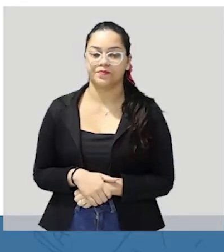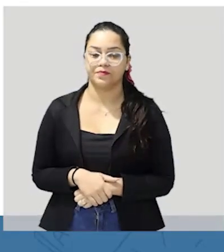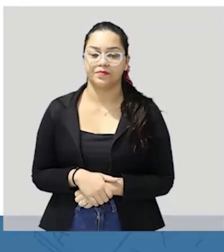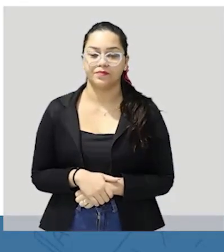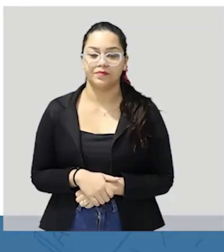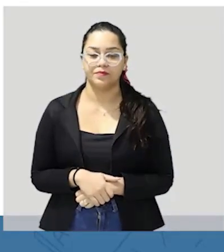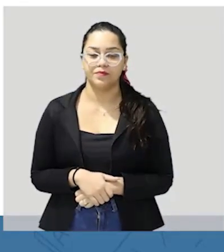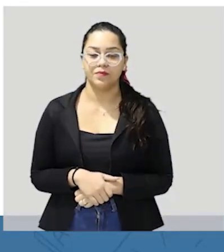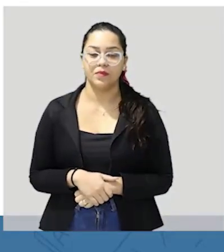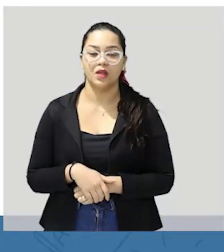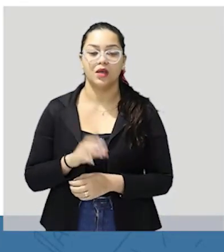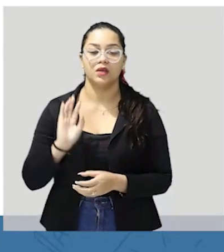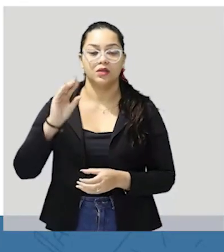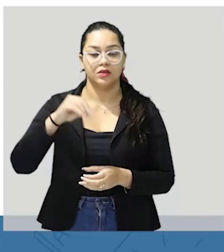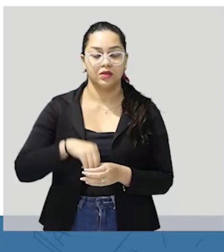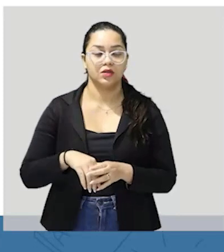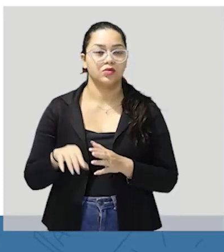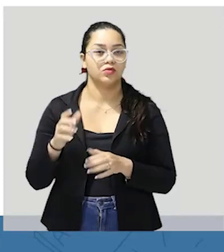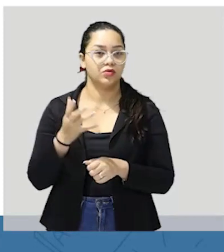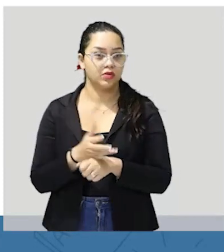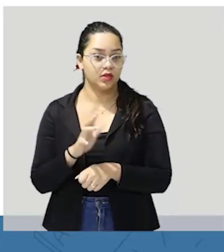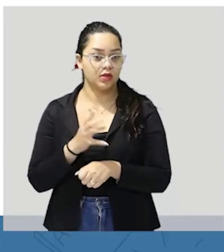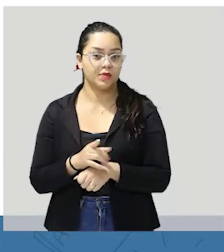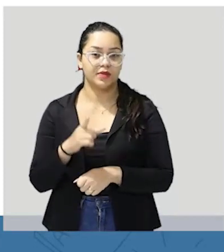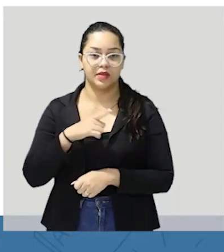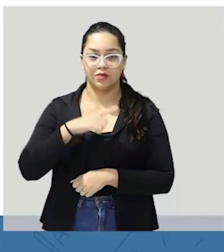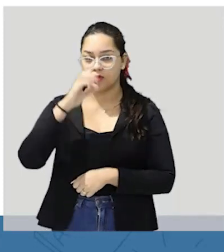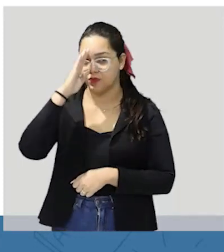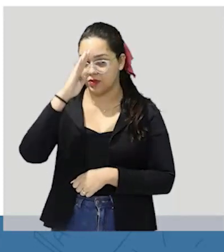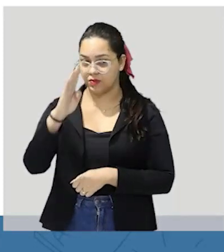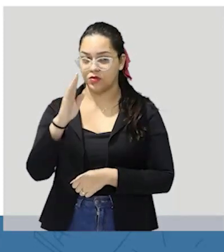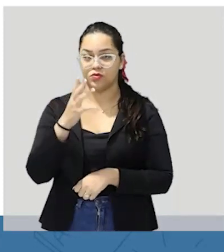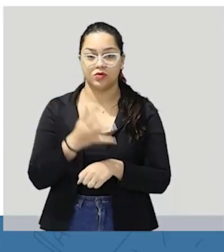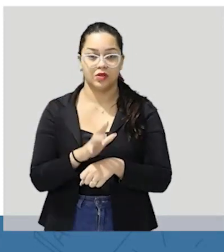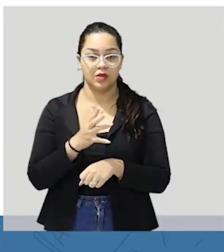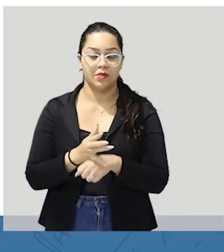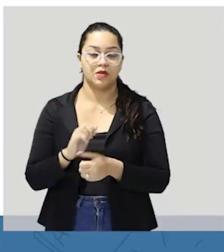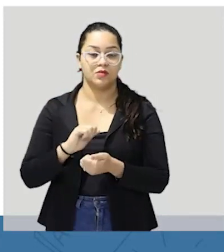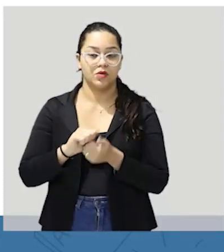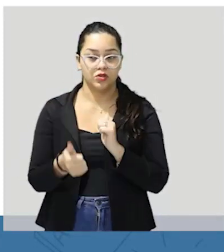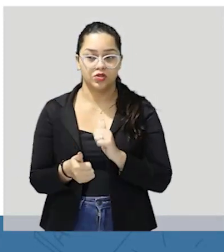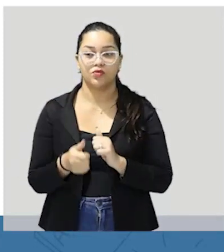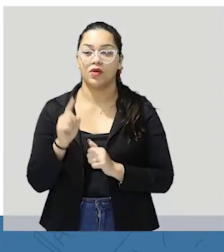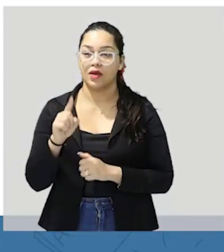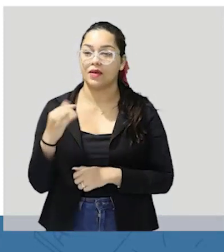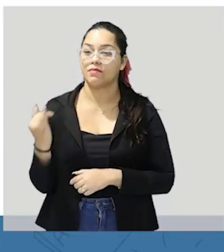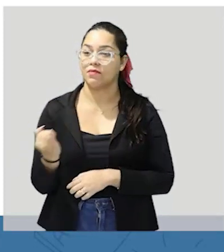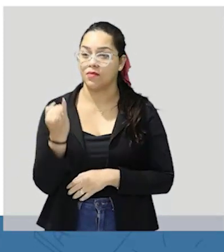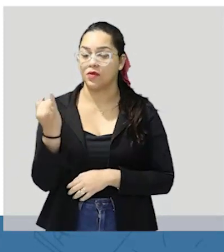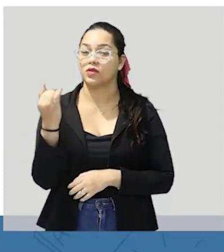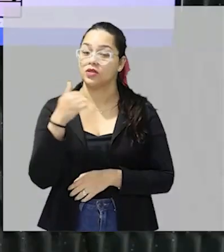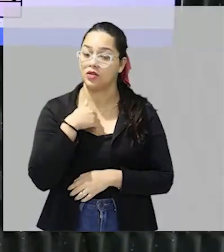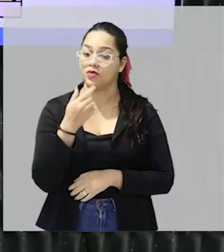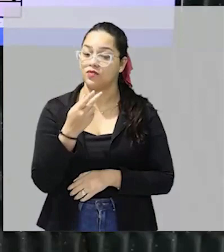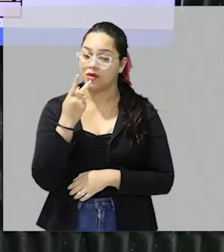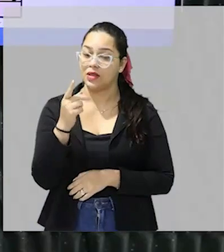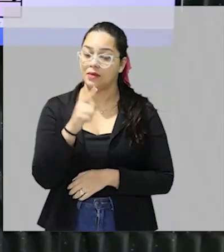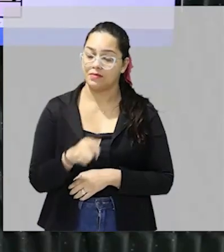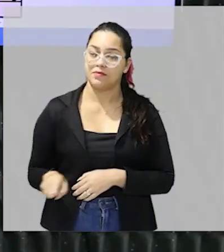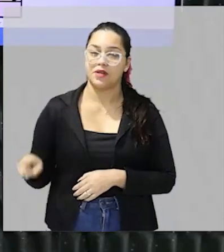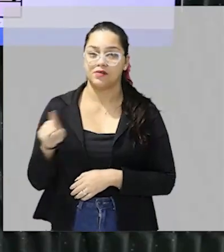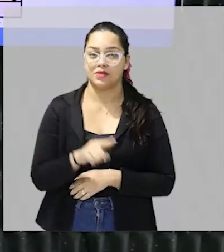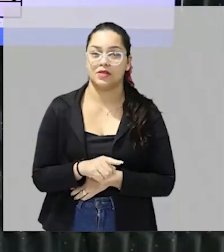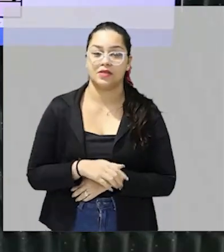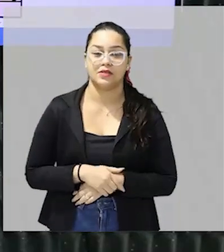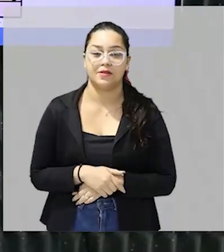Aí eu vou falar, dentro do treinamento esportivo, existem os princípios do treinamento esportivo. Isso é muito importante também eu falar para vocês.